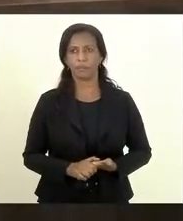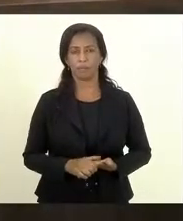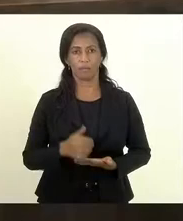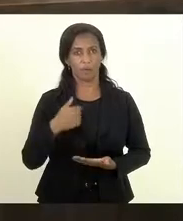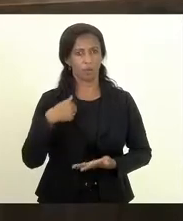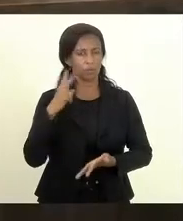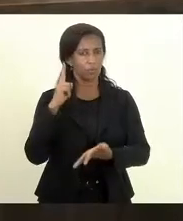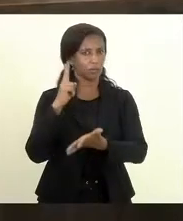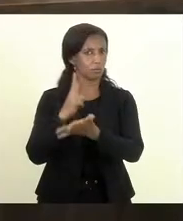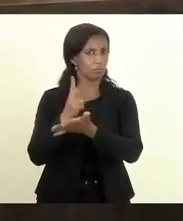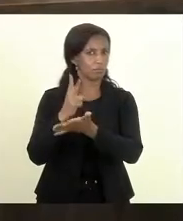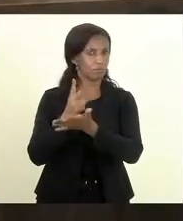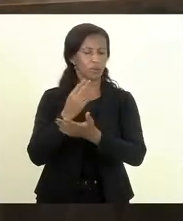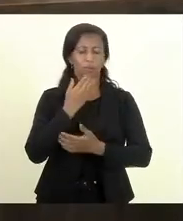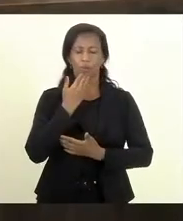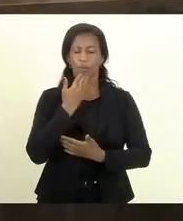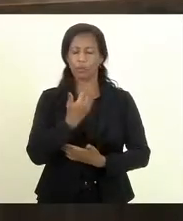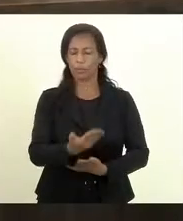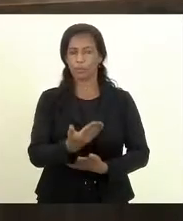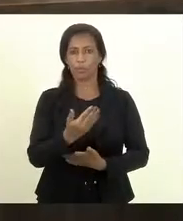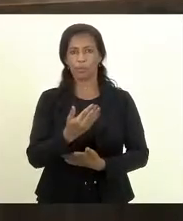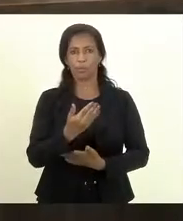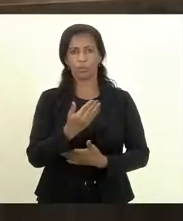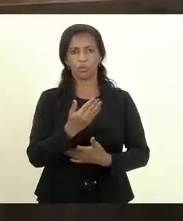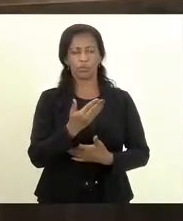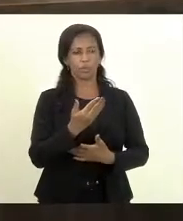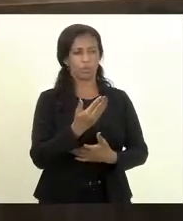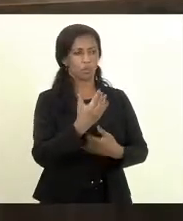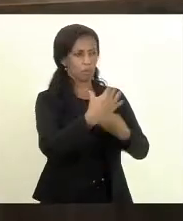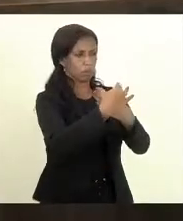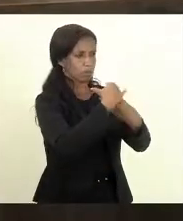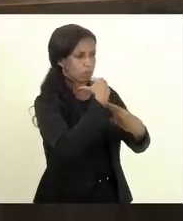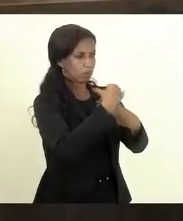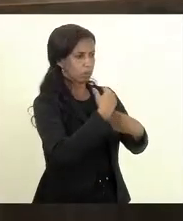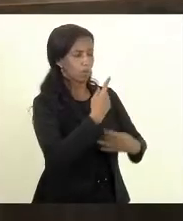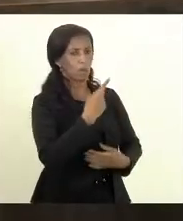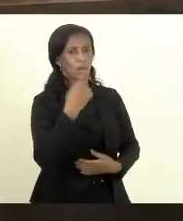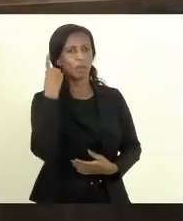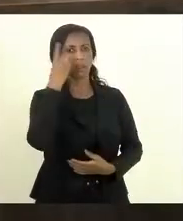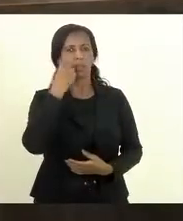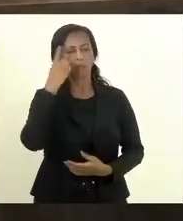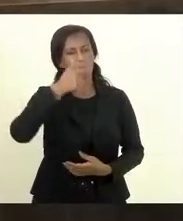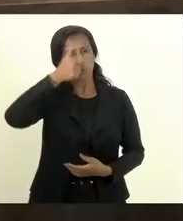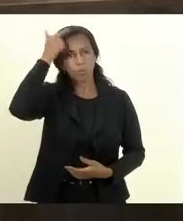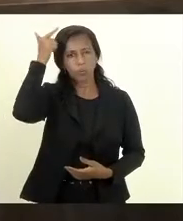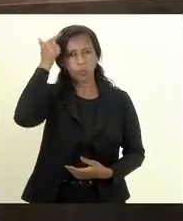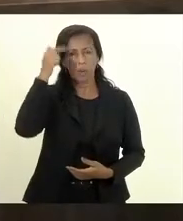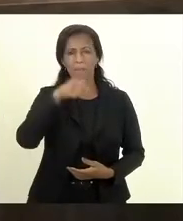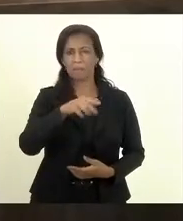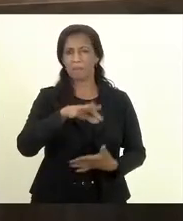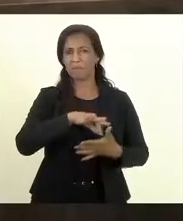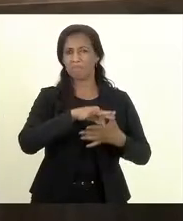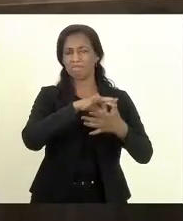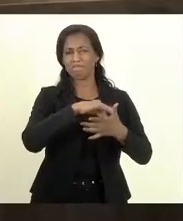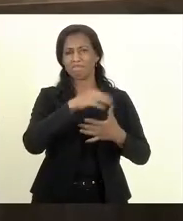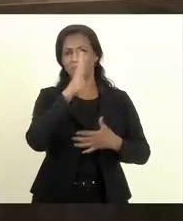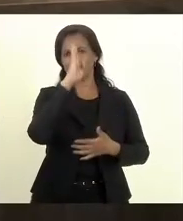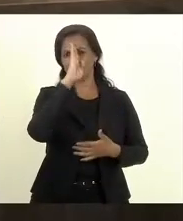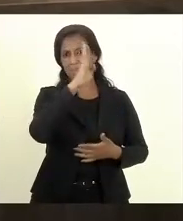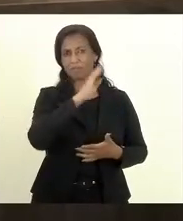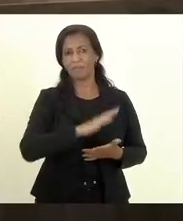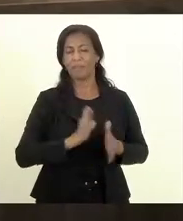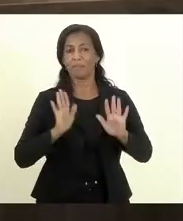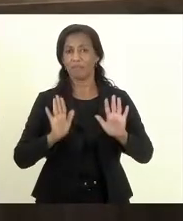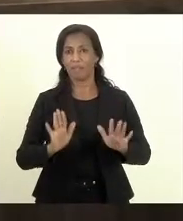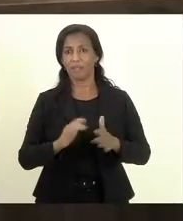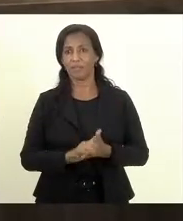sempre vou pedir conselhos ao deputado Luiz Paulo, é um grande ícone aqui, para mim, é uma referência do meu mandato.